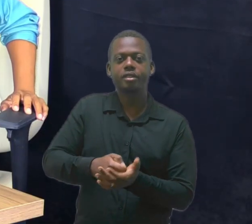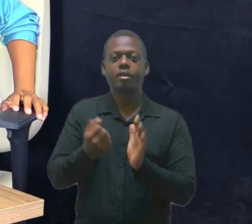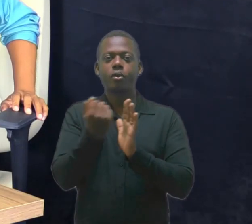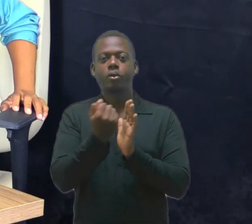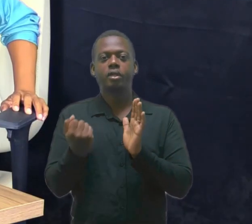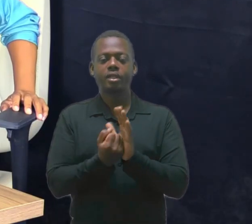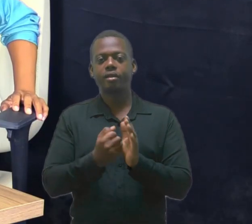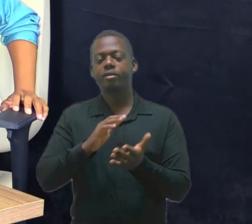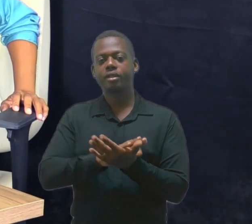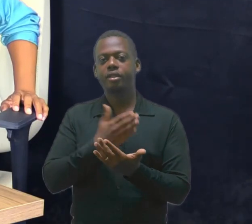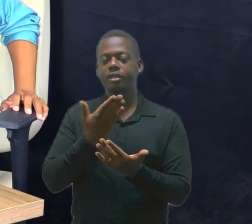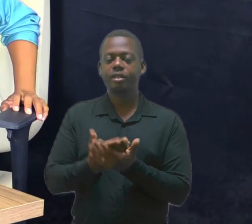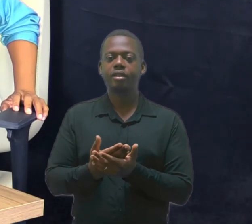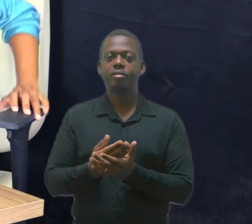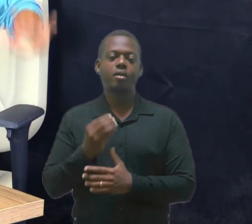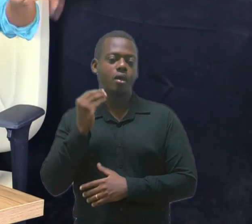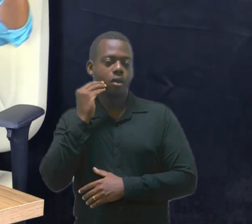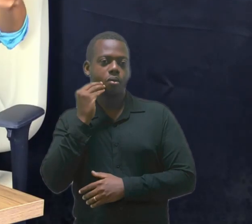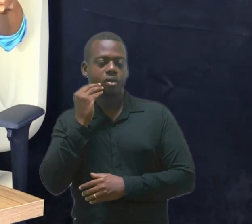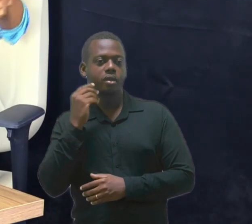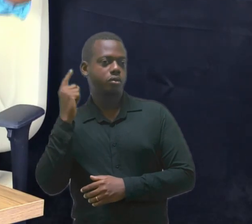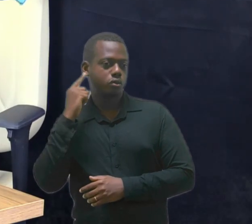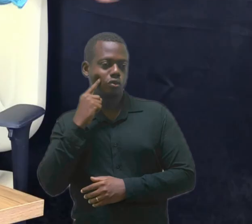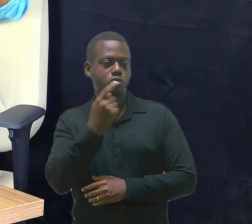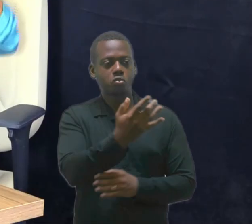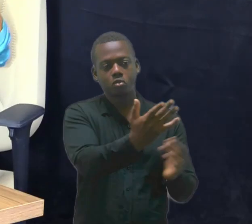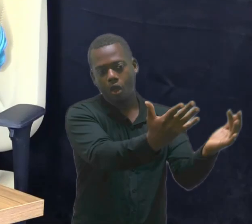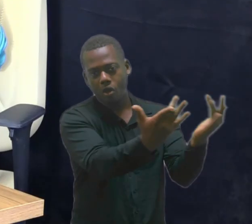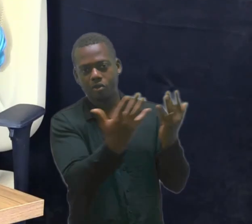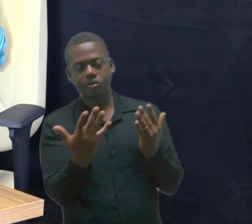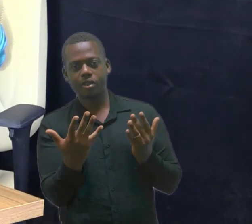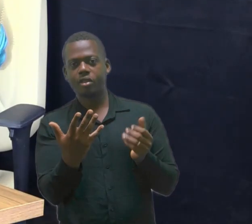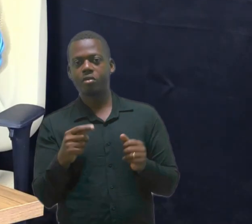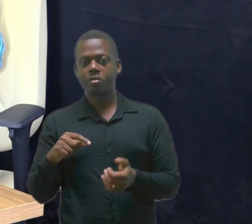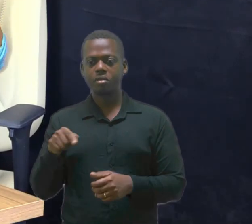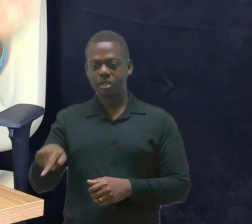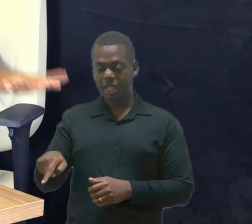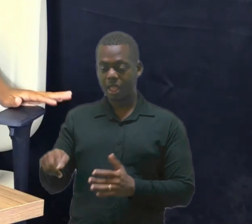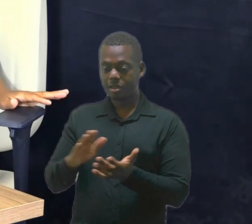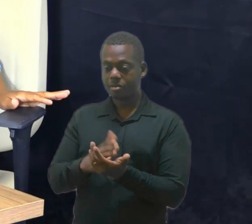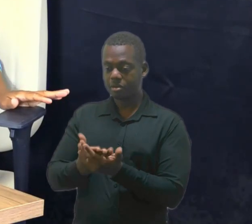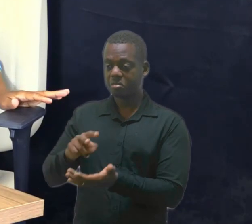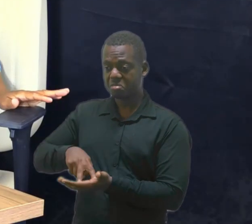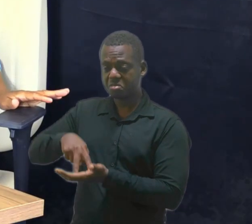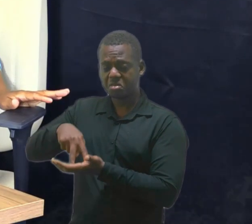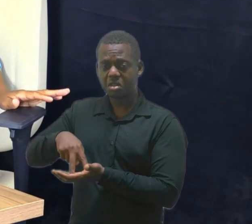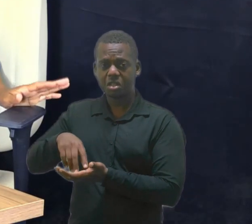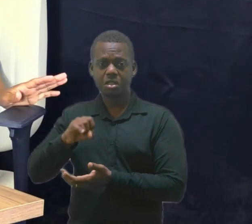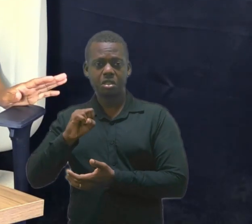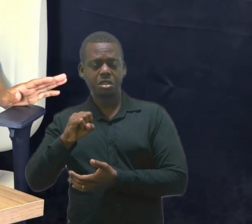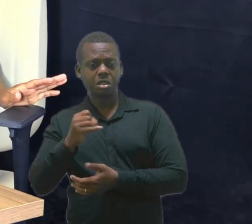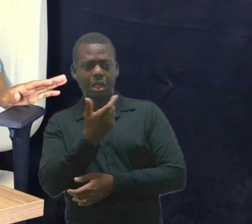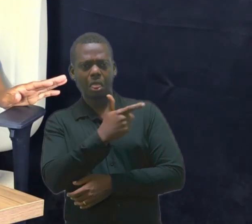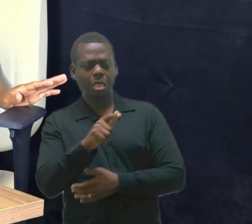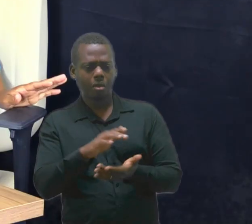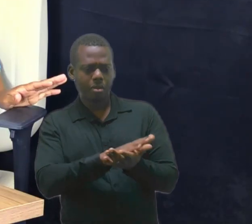A sua obrigação é contratar o intérprete e dar a oportunidade do surdo vir. Verdade. Não, o intérprete tem que estar lá. Se não tiver